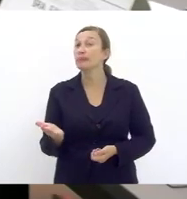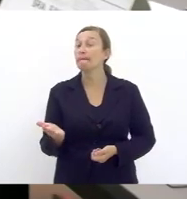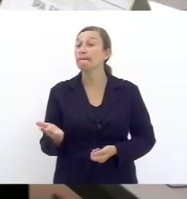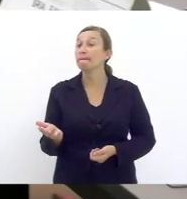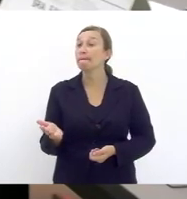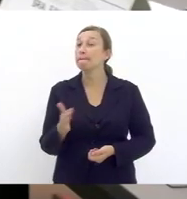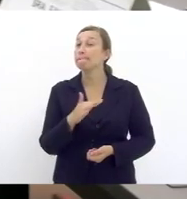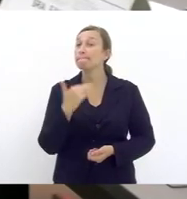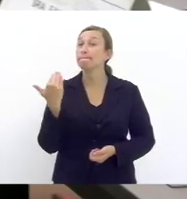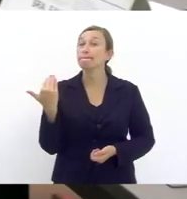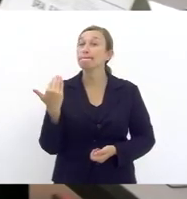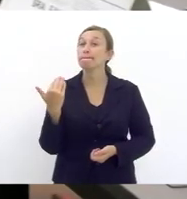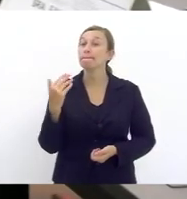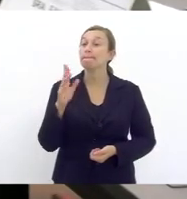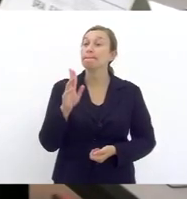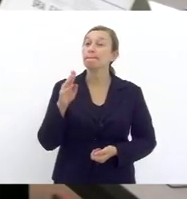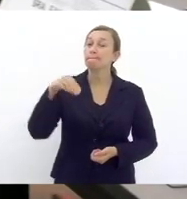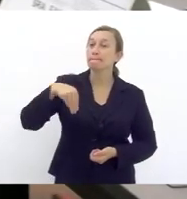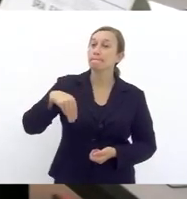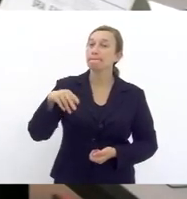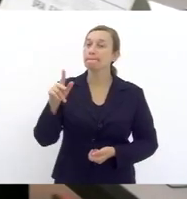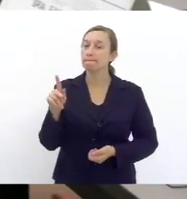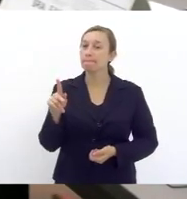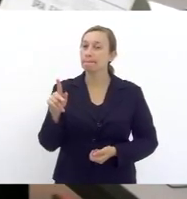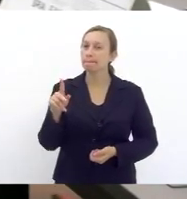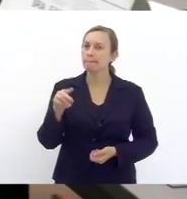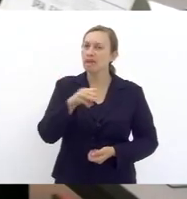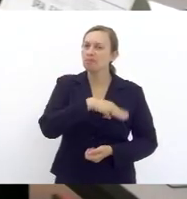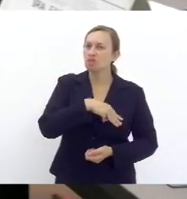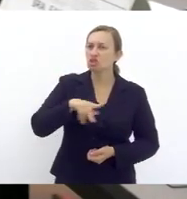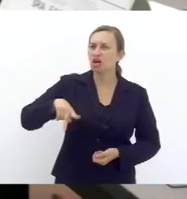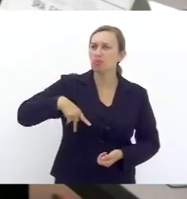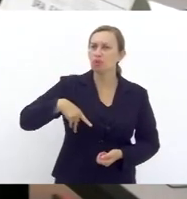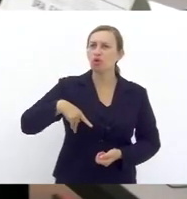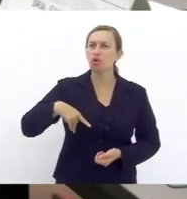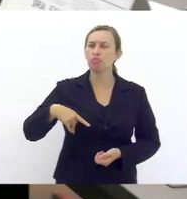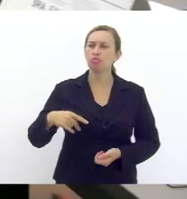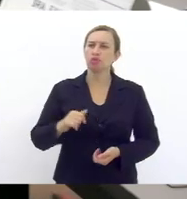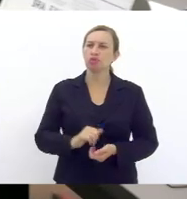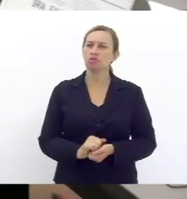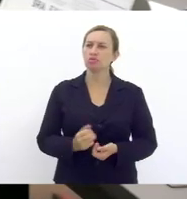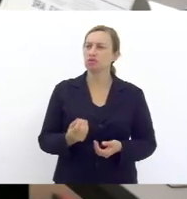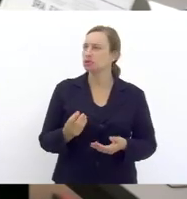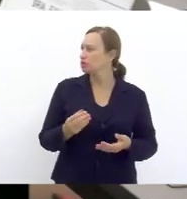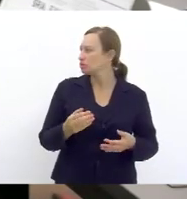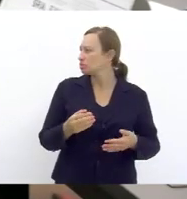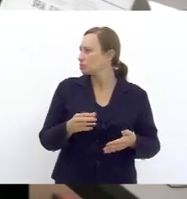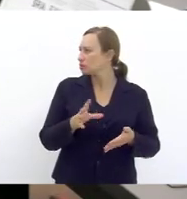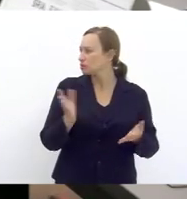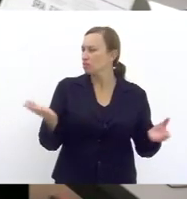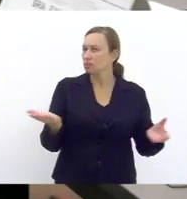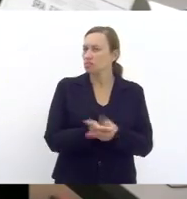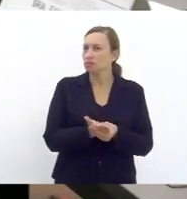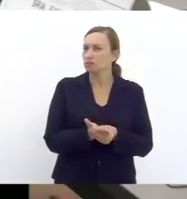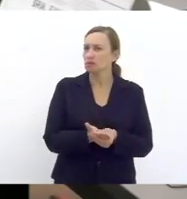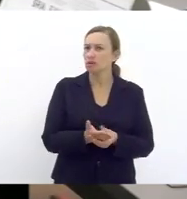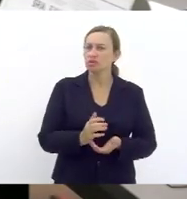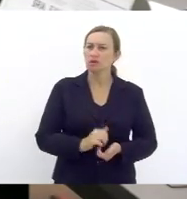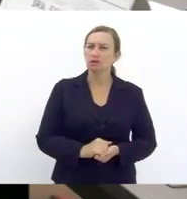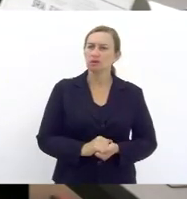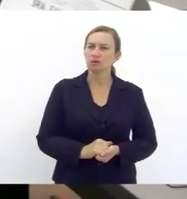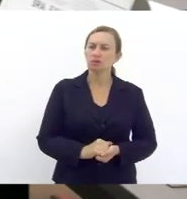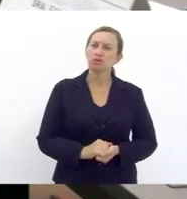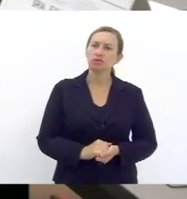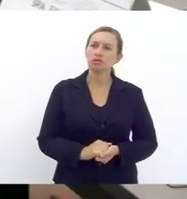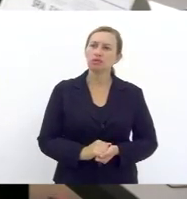quantas dessas mortes o MP arquivou que para eles não não não é nada